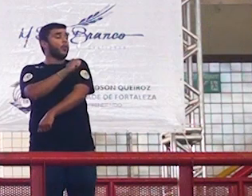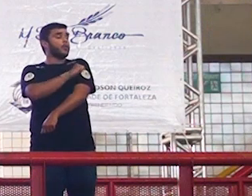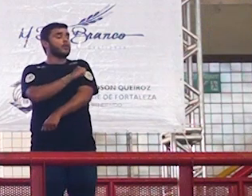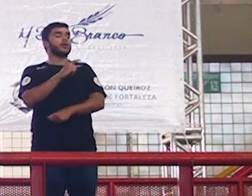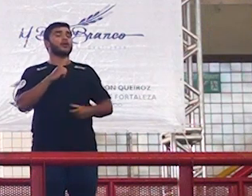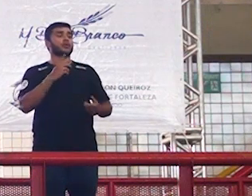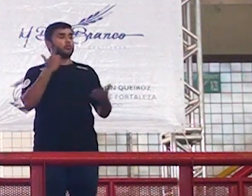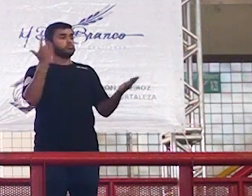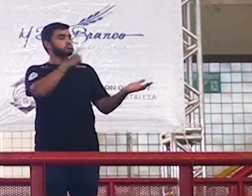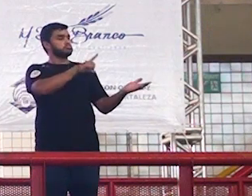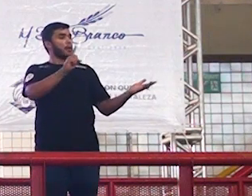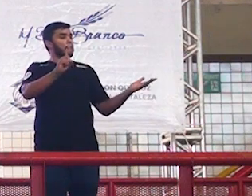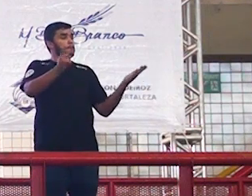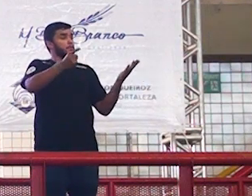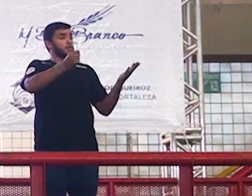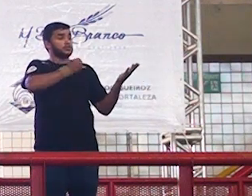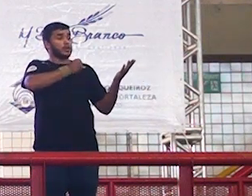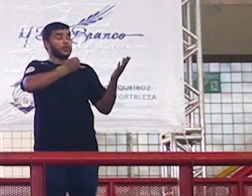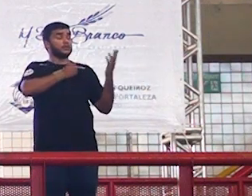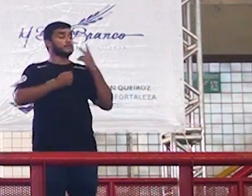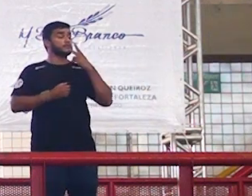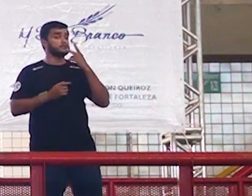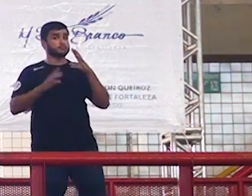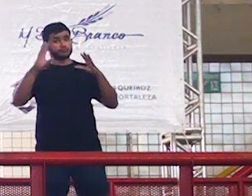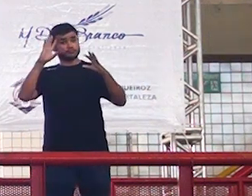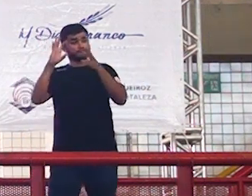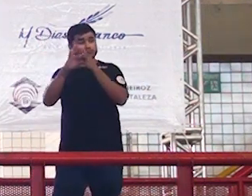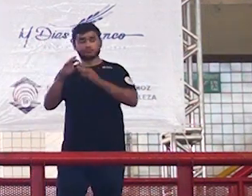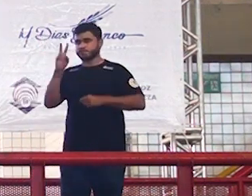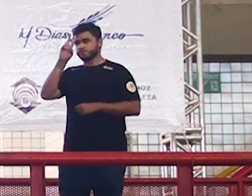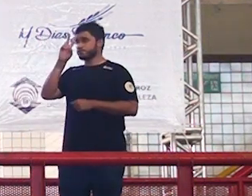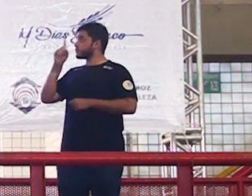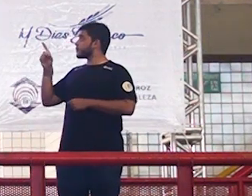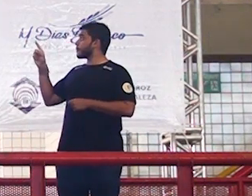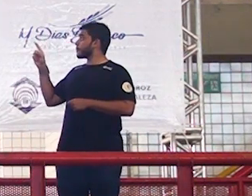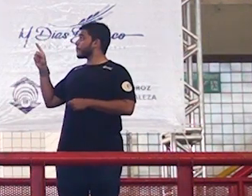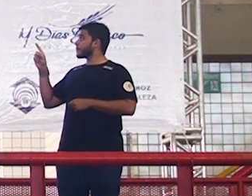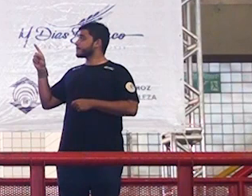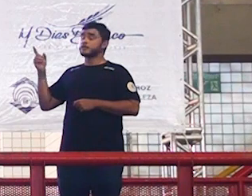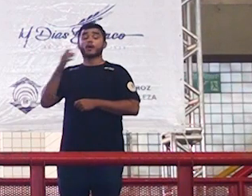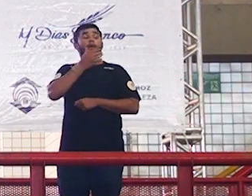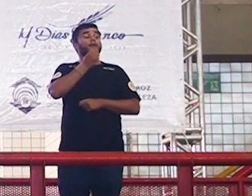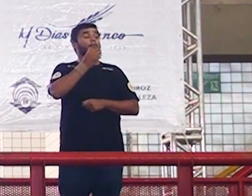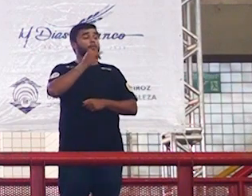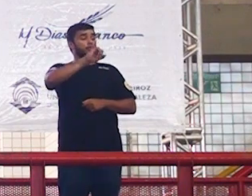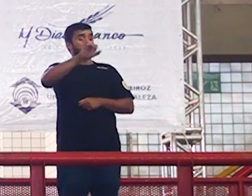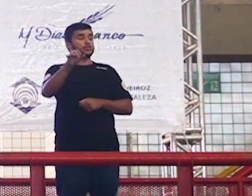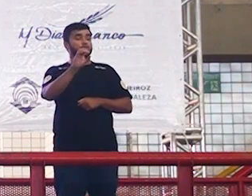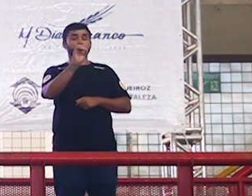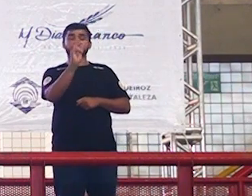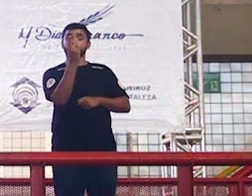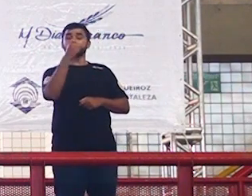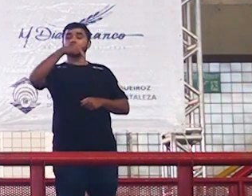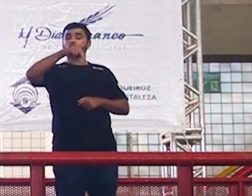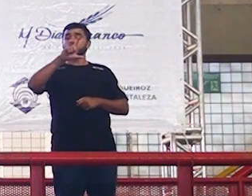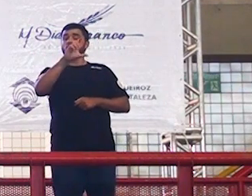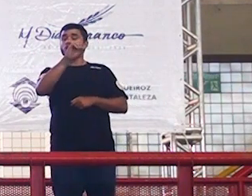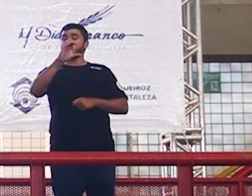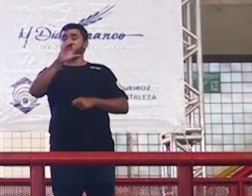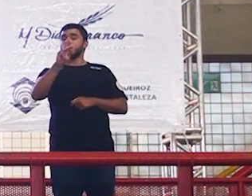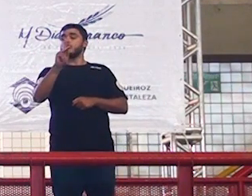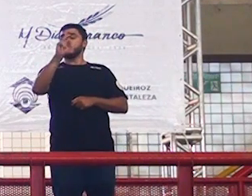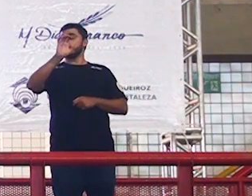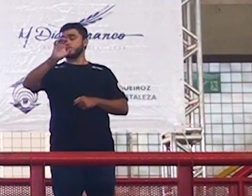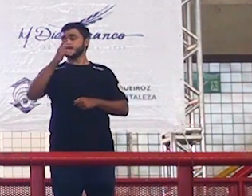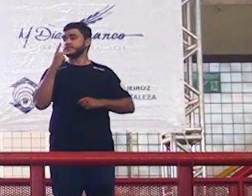ele fechou a prova, tirou 1000, e ele se lembrou desse cara, de John Locke, para botar na redação.